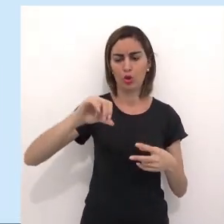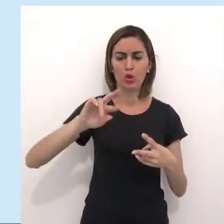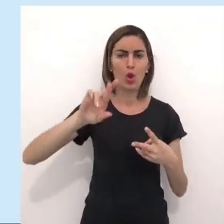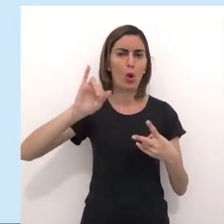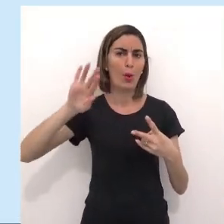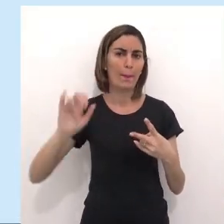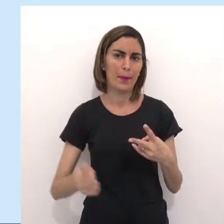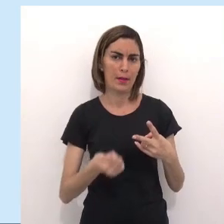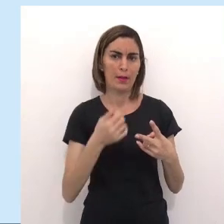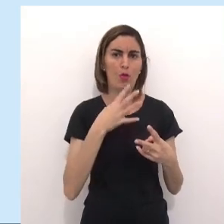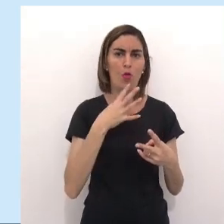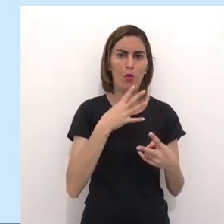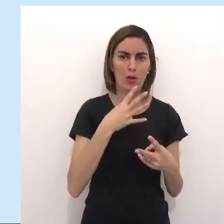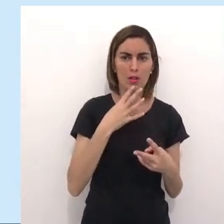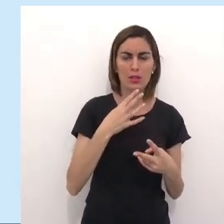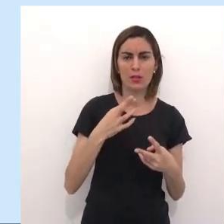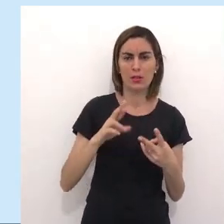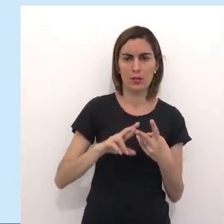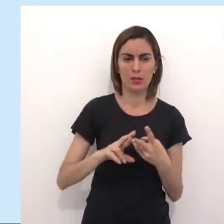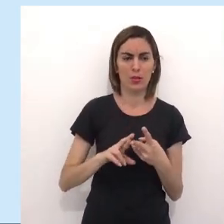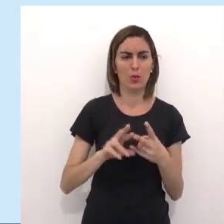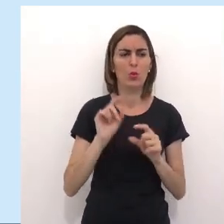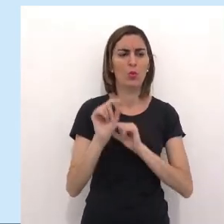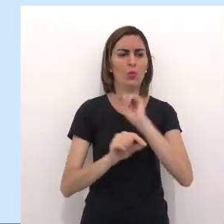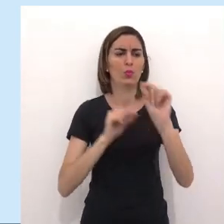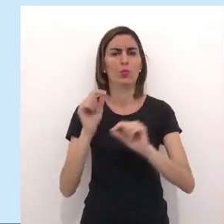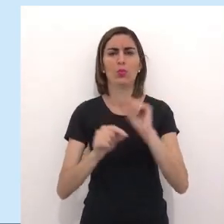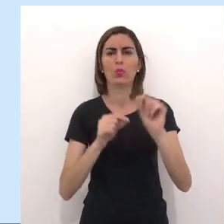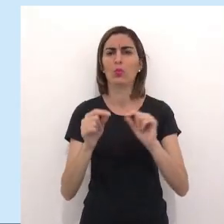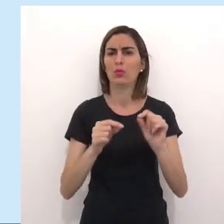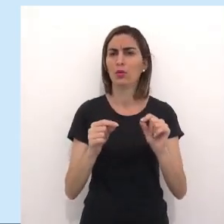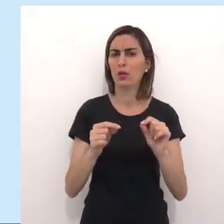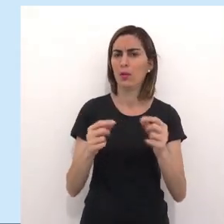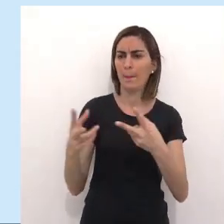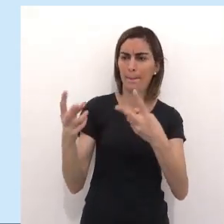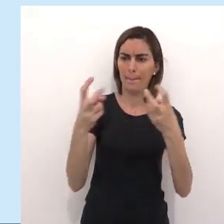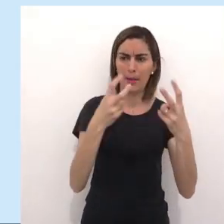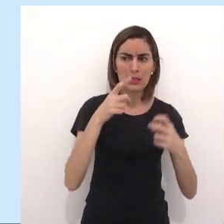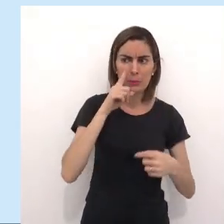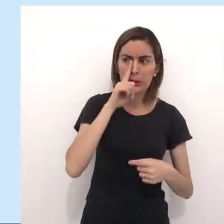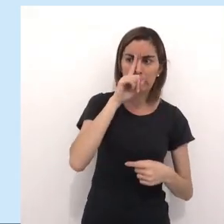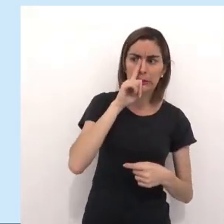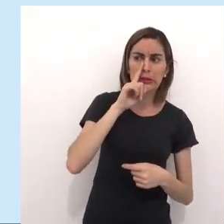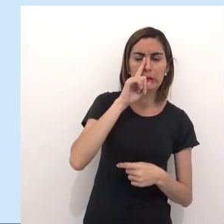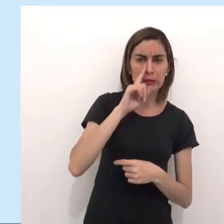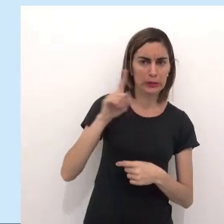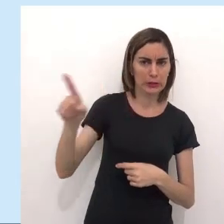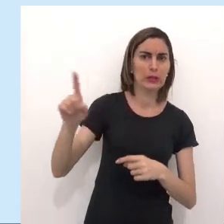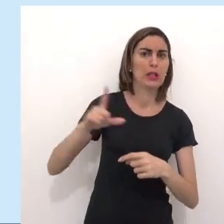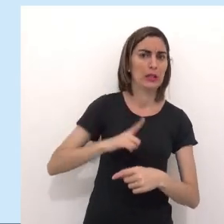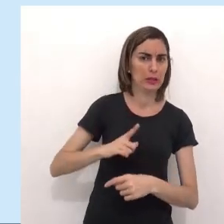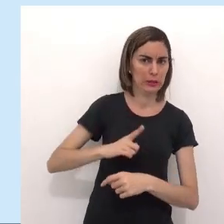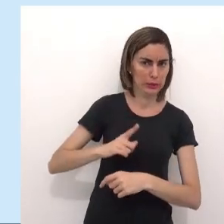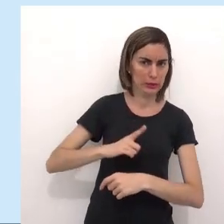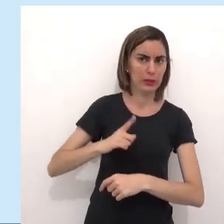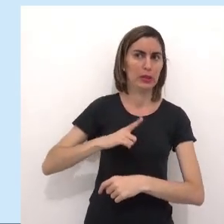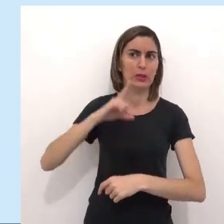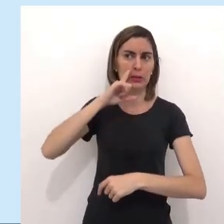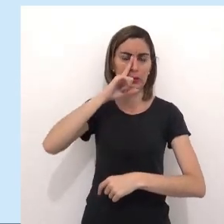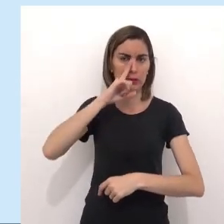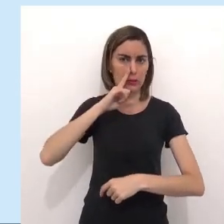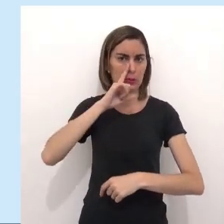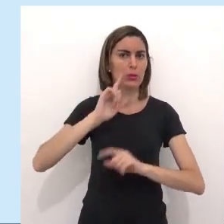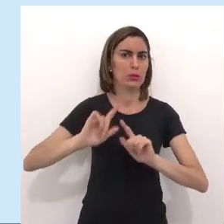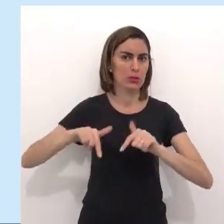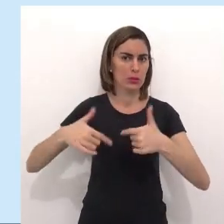rito da santidade. Que rito é esse? Então logo percebeu o perigo. Pô, esses caras têm uma